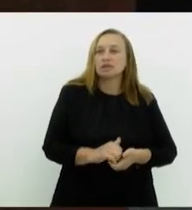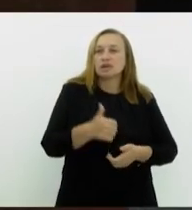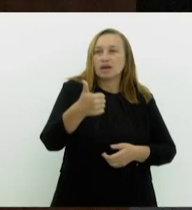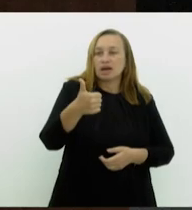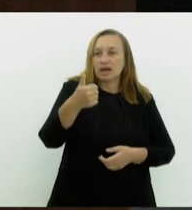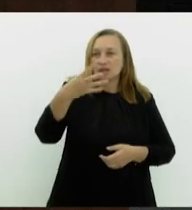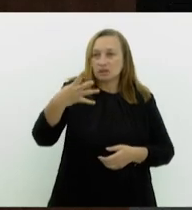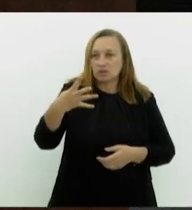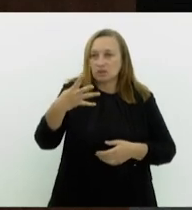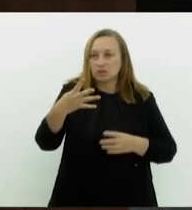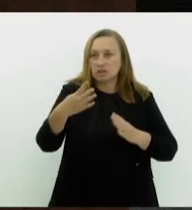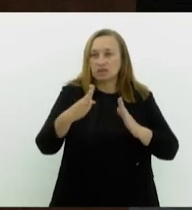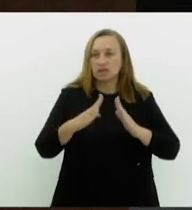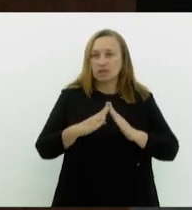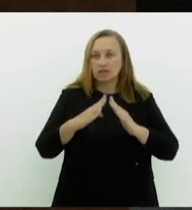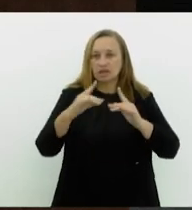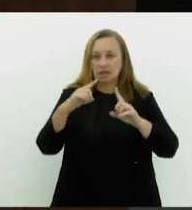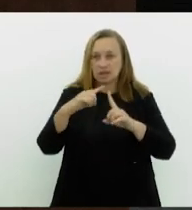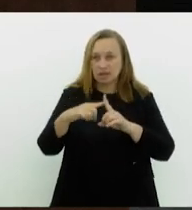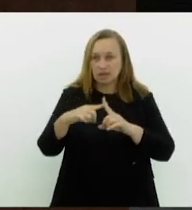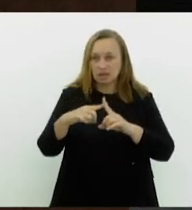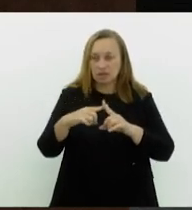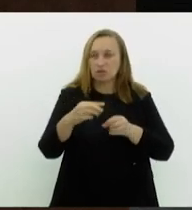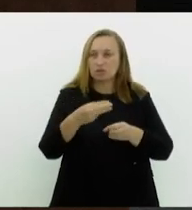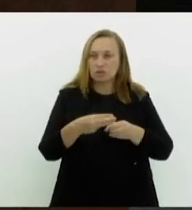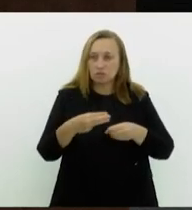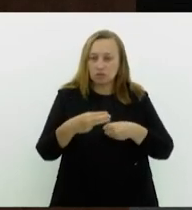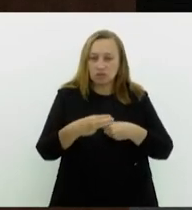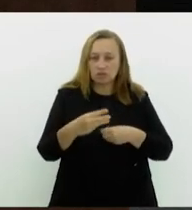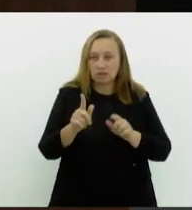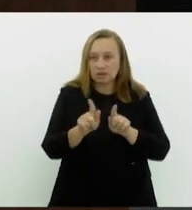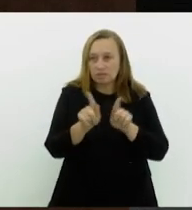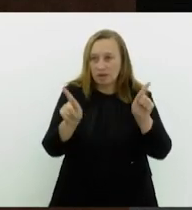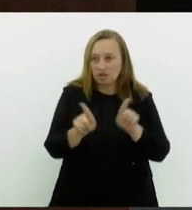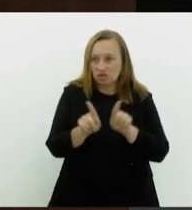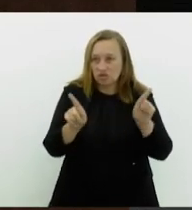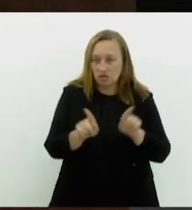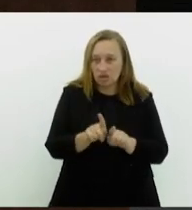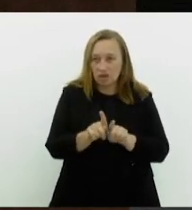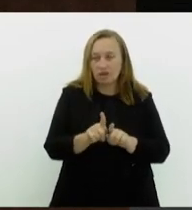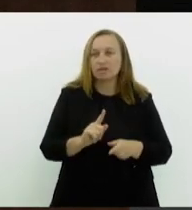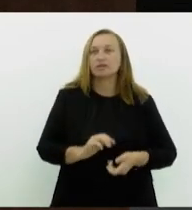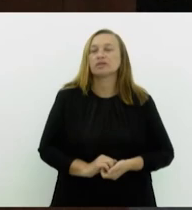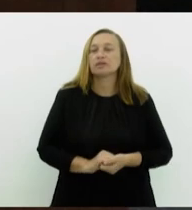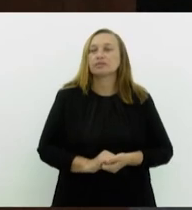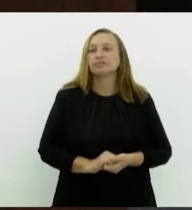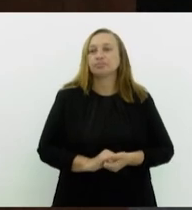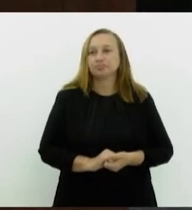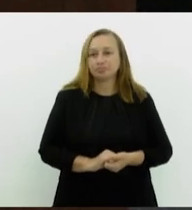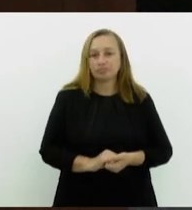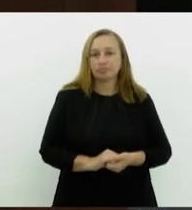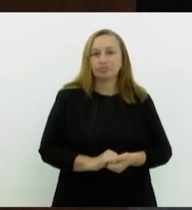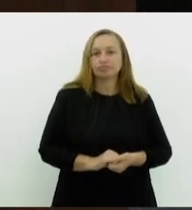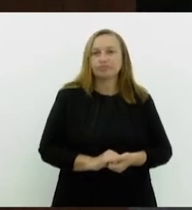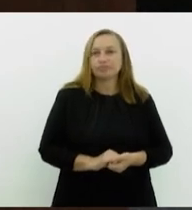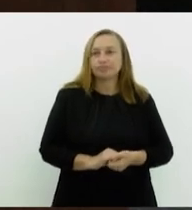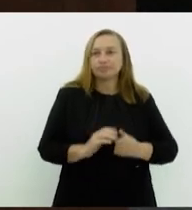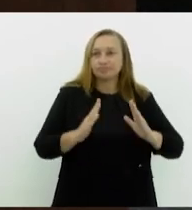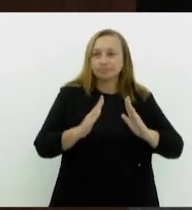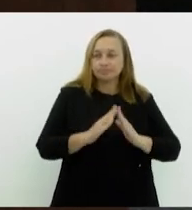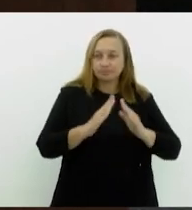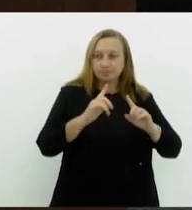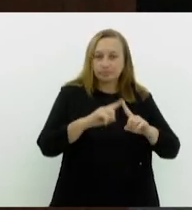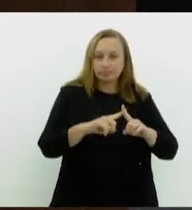igrejas seculares no município de Magé, elas que possuem templos que possuem